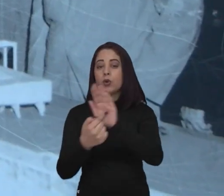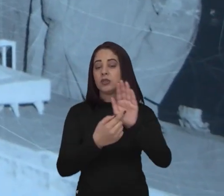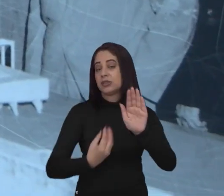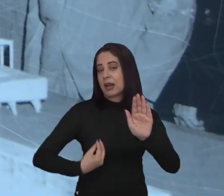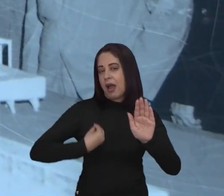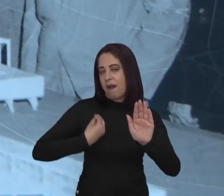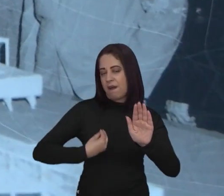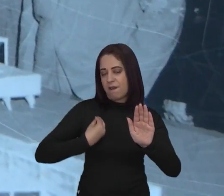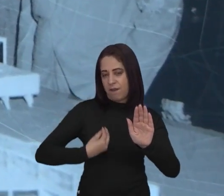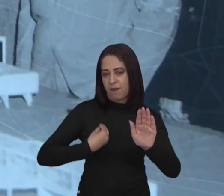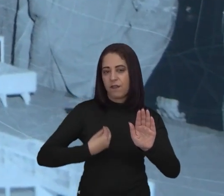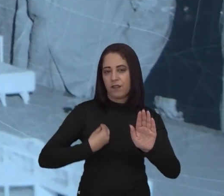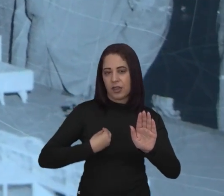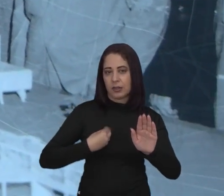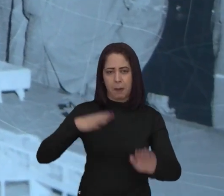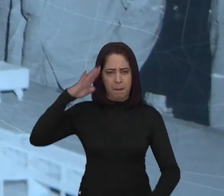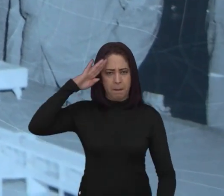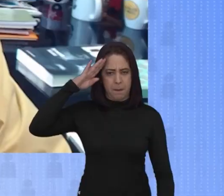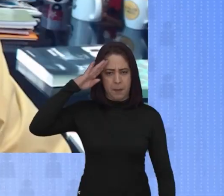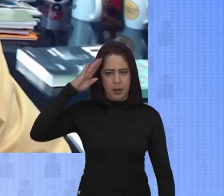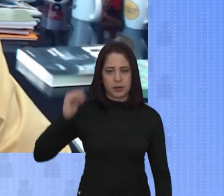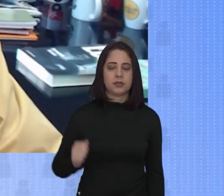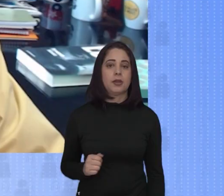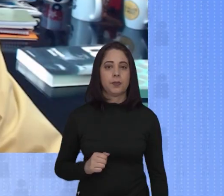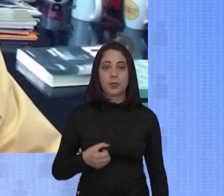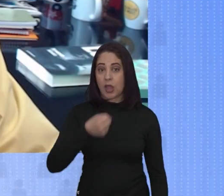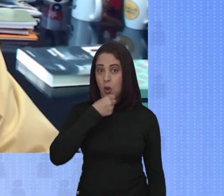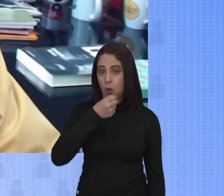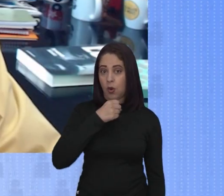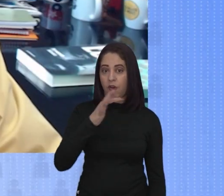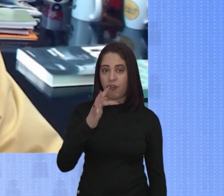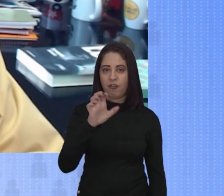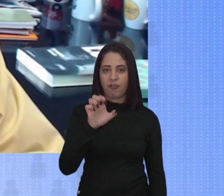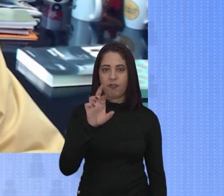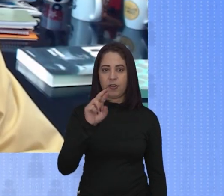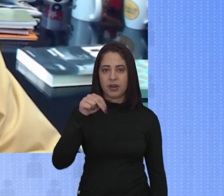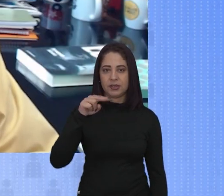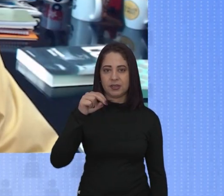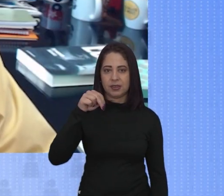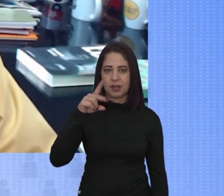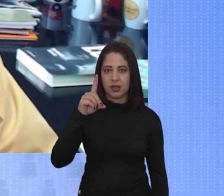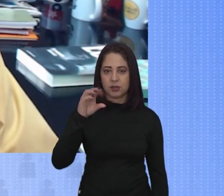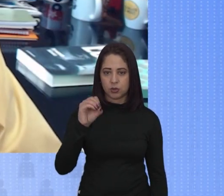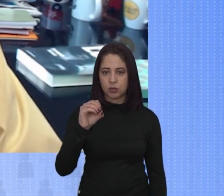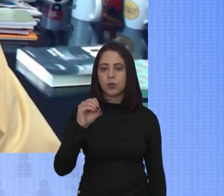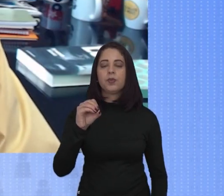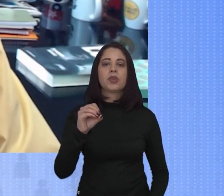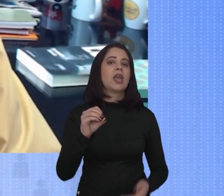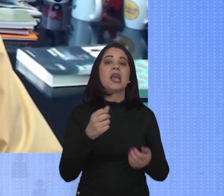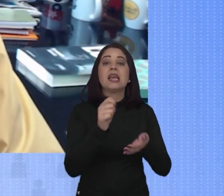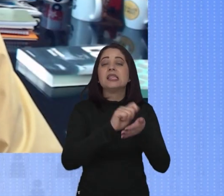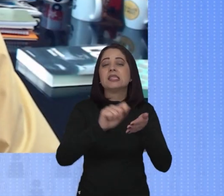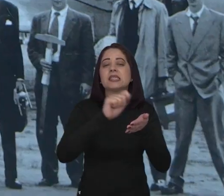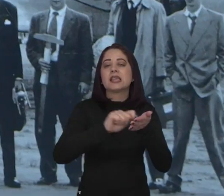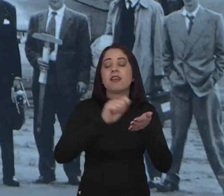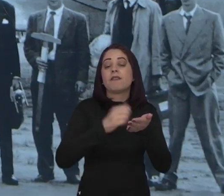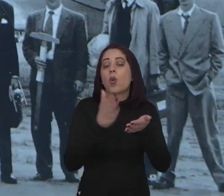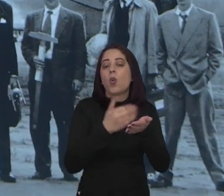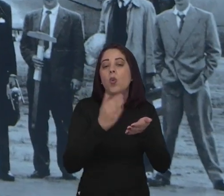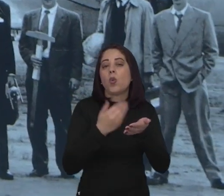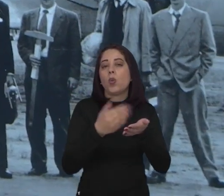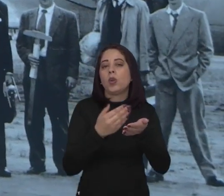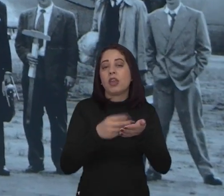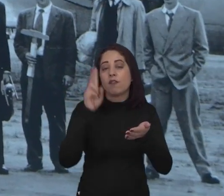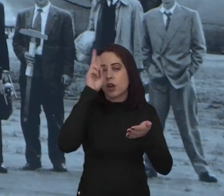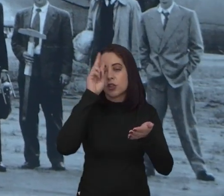fez no começo da carreira como militar. O jornalista Fernando Moraes, autor da biografia de Montenegro, relata